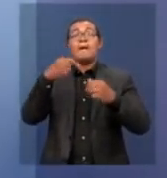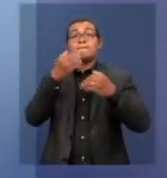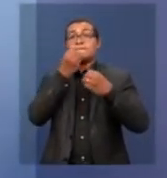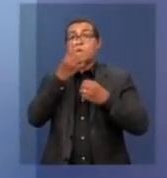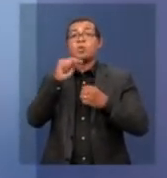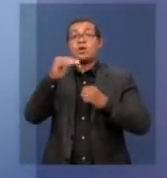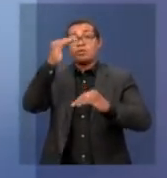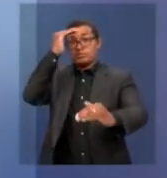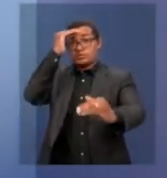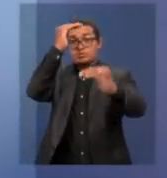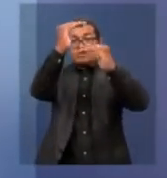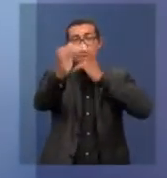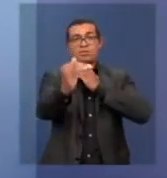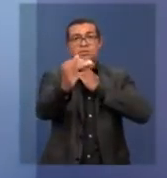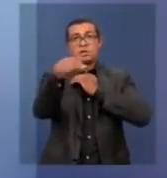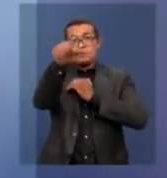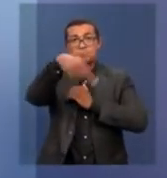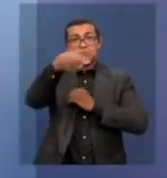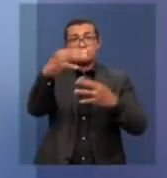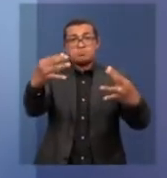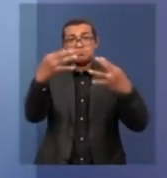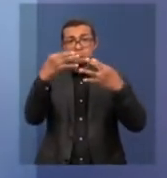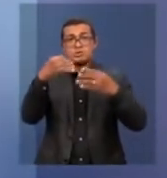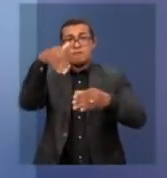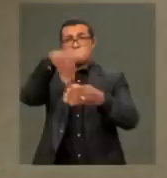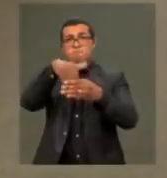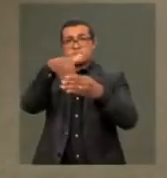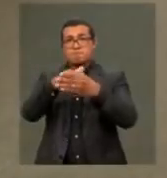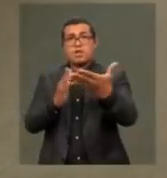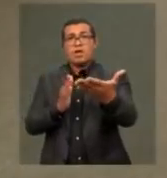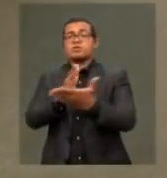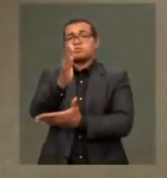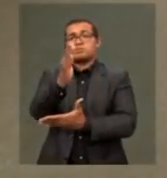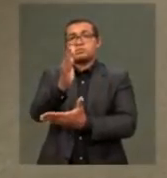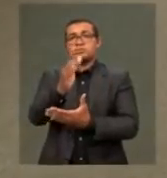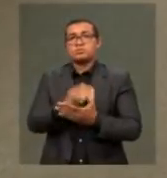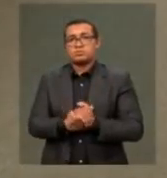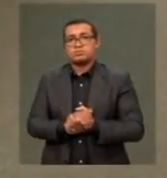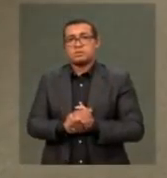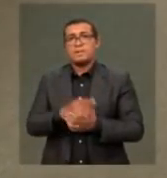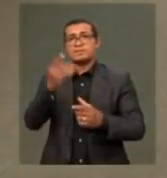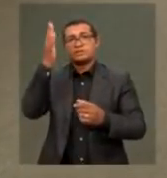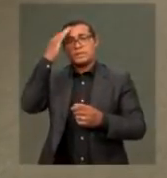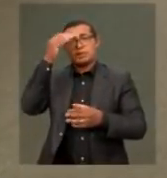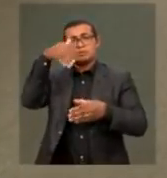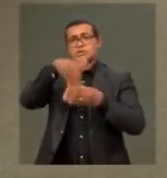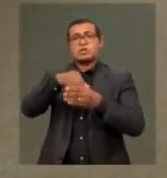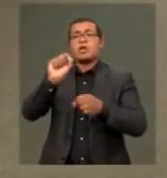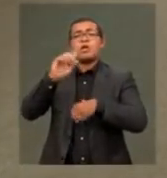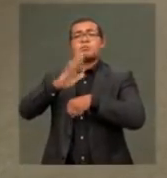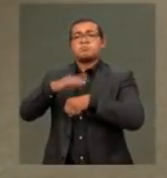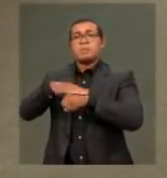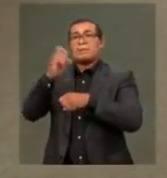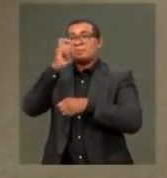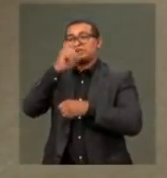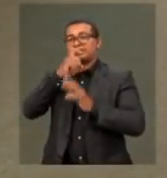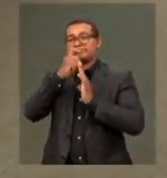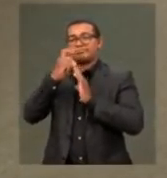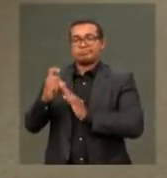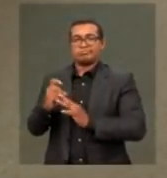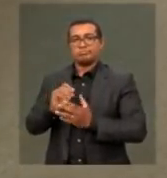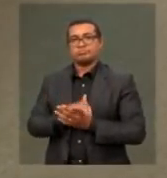e deixar o eleitor tomar a decisão no domingo para eleger quem o leitor quiser viajar sem precisar contar mentiras aqui muito obrigado